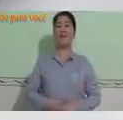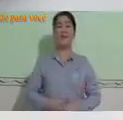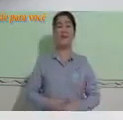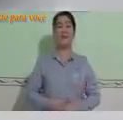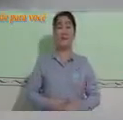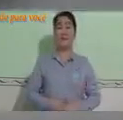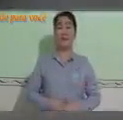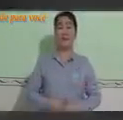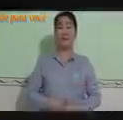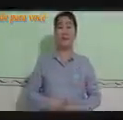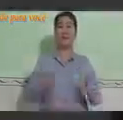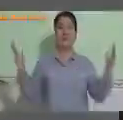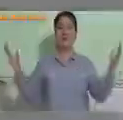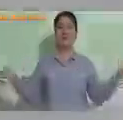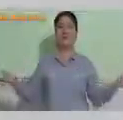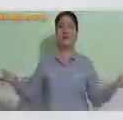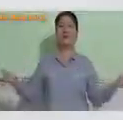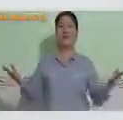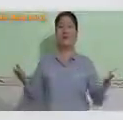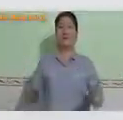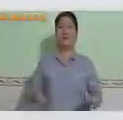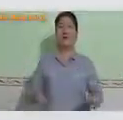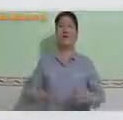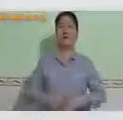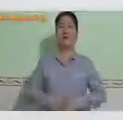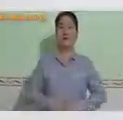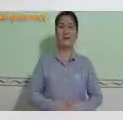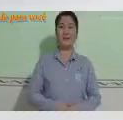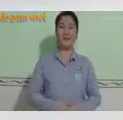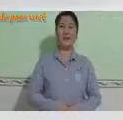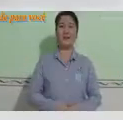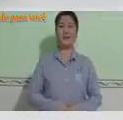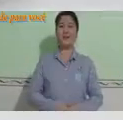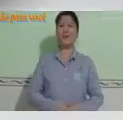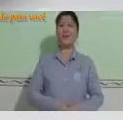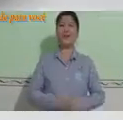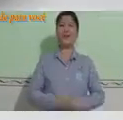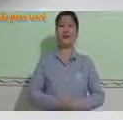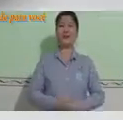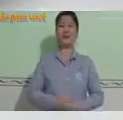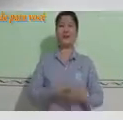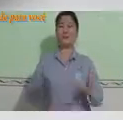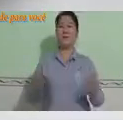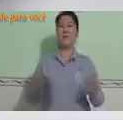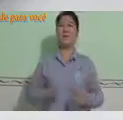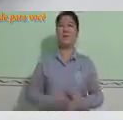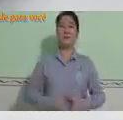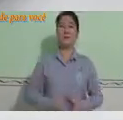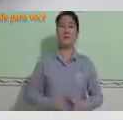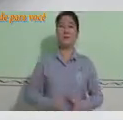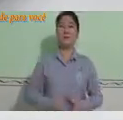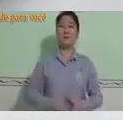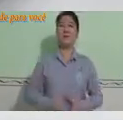do vírus do PIV no organismo, vírgula, nesses casos, vírgula, mesmo que a vacina seja administrada, vírgula, poderá continuar a